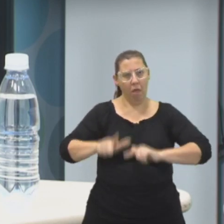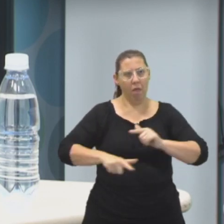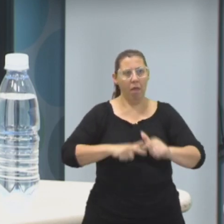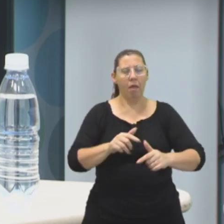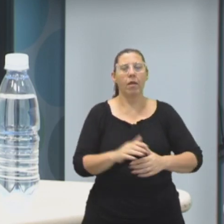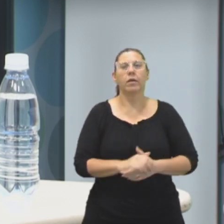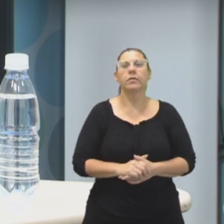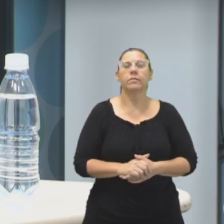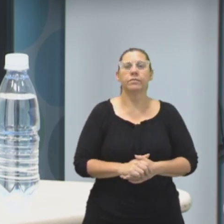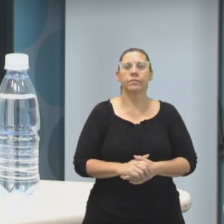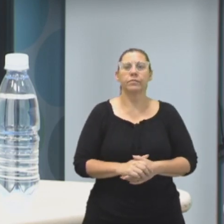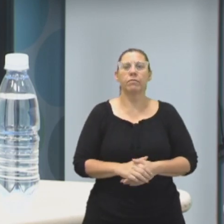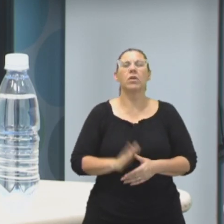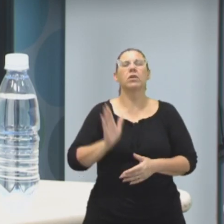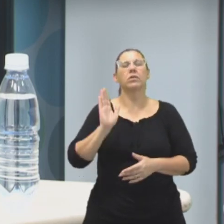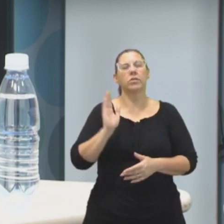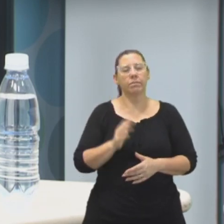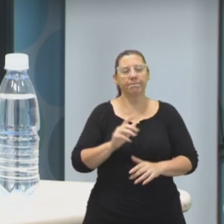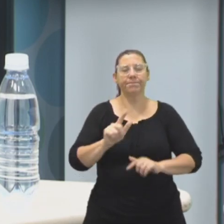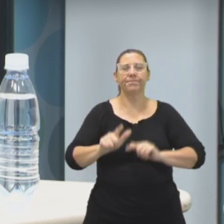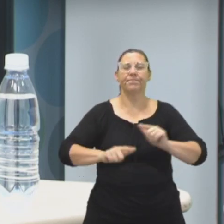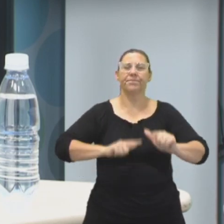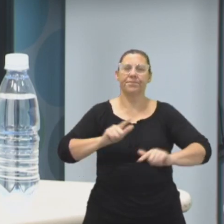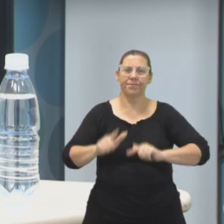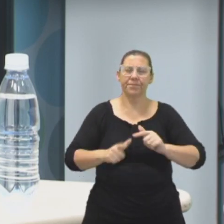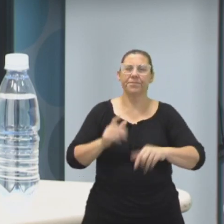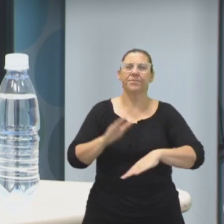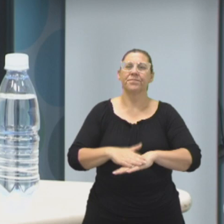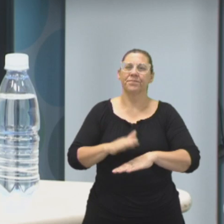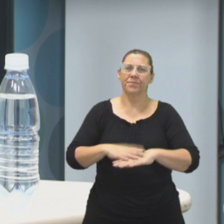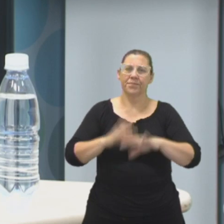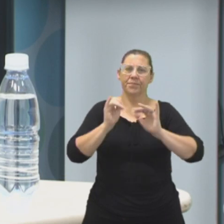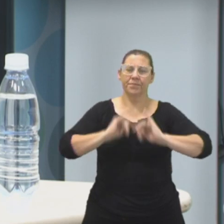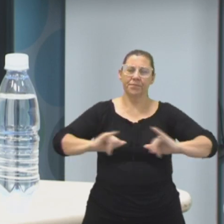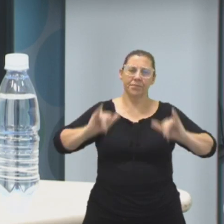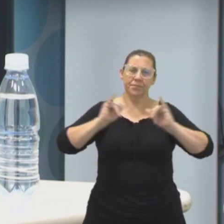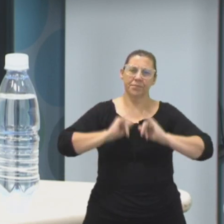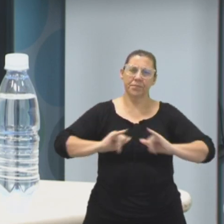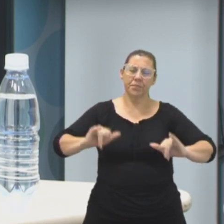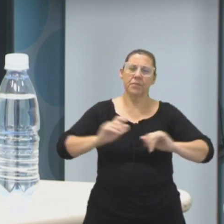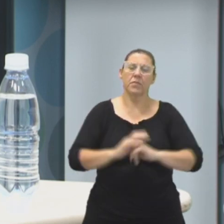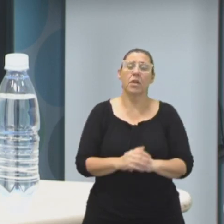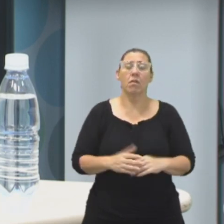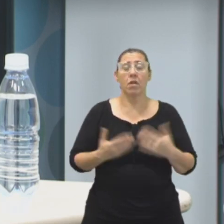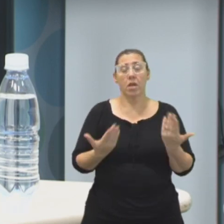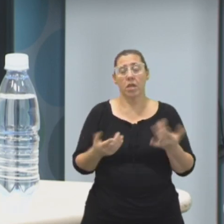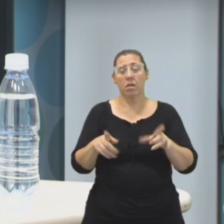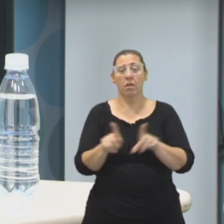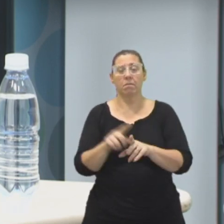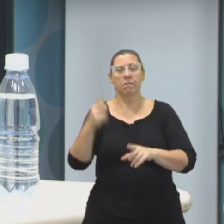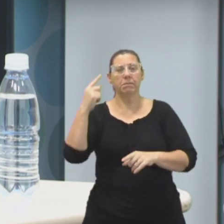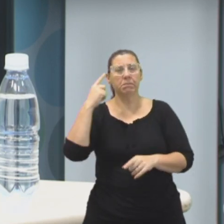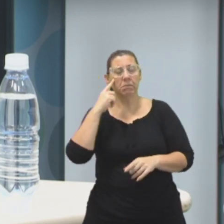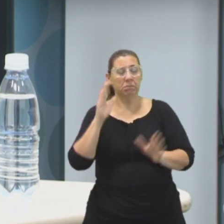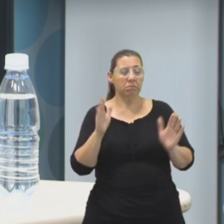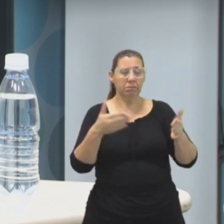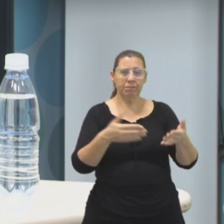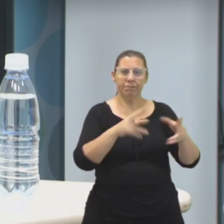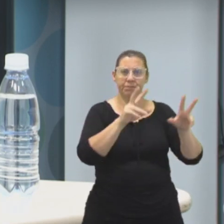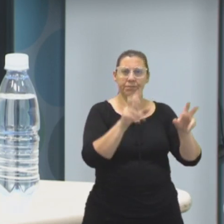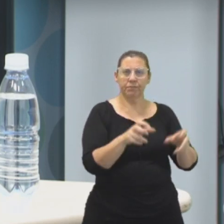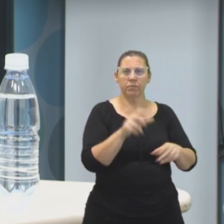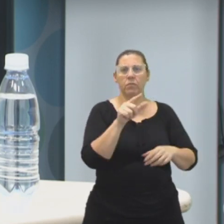TIDICs, ele já vem trabalhando e fazendo várias publicações e tratando dessa questão no sentido de